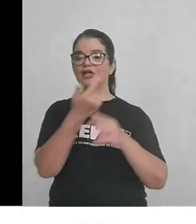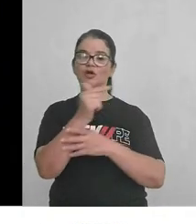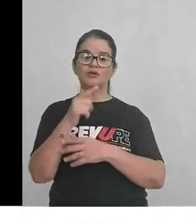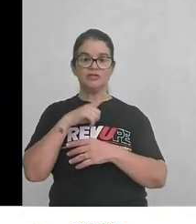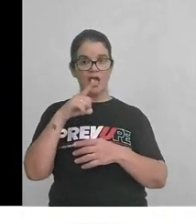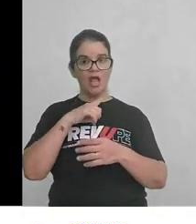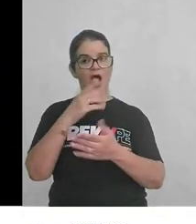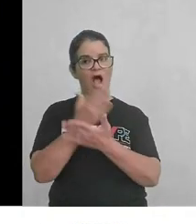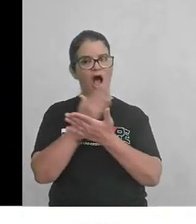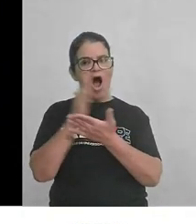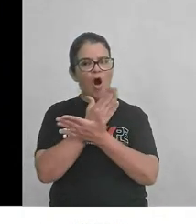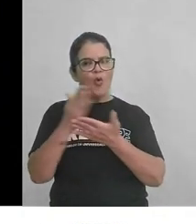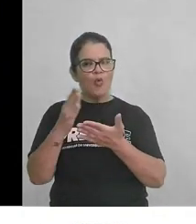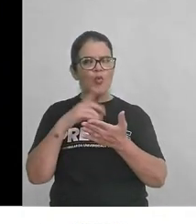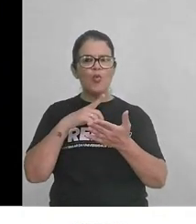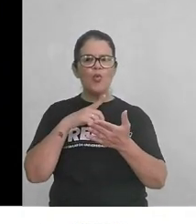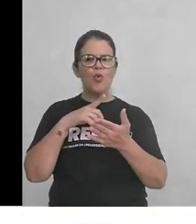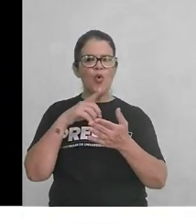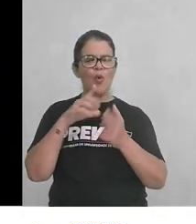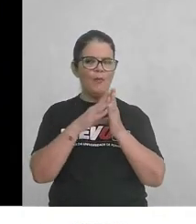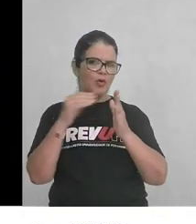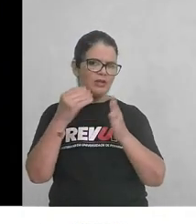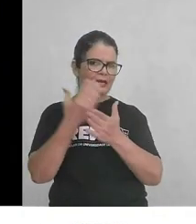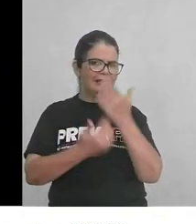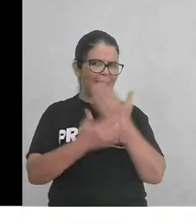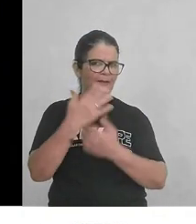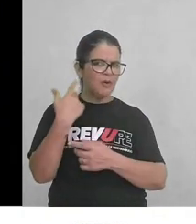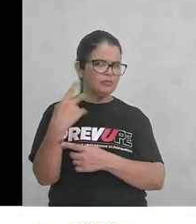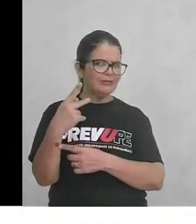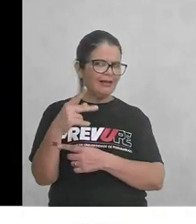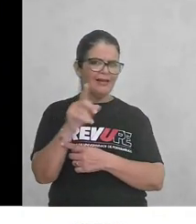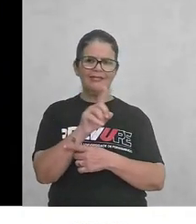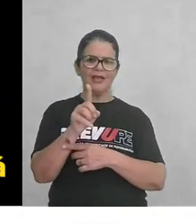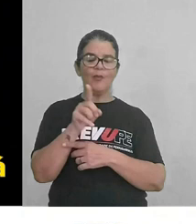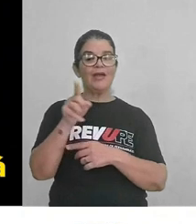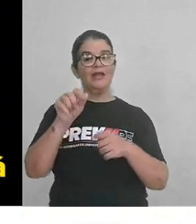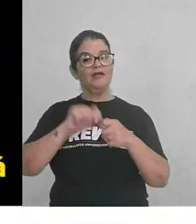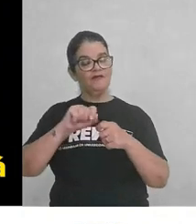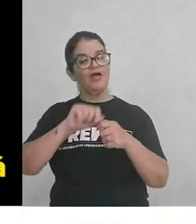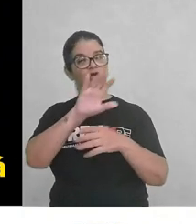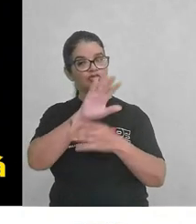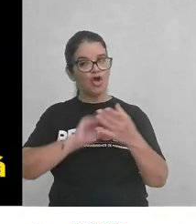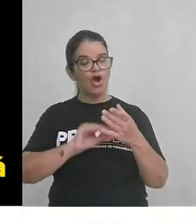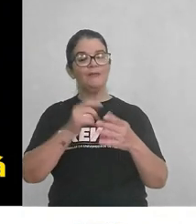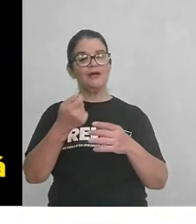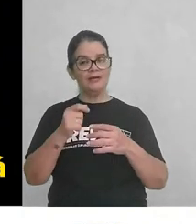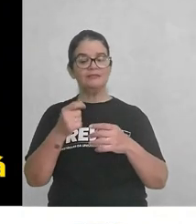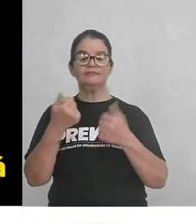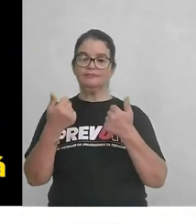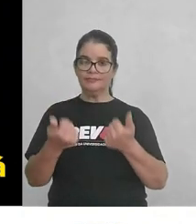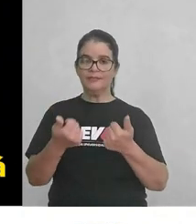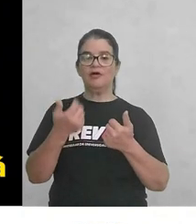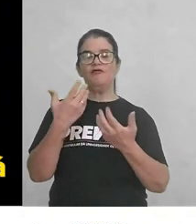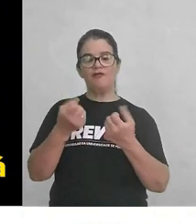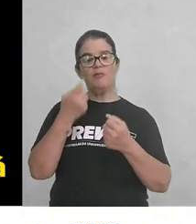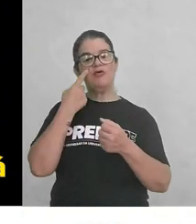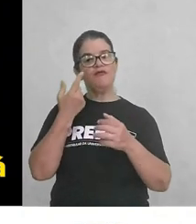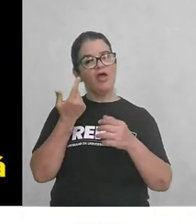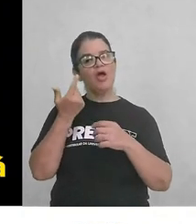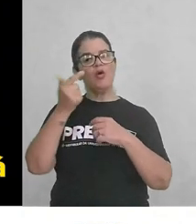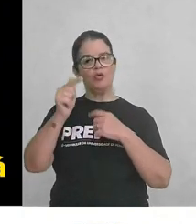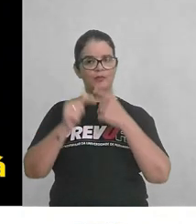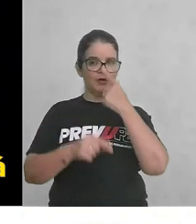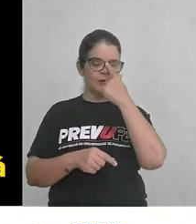cópias, tá? Vamos ver o próximo. Ah, aqui nós terminamos com essa